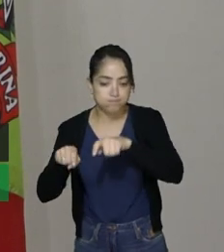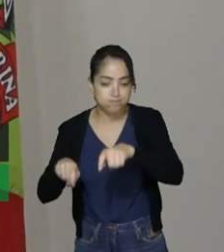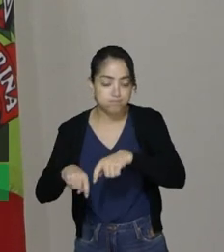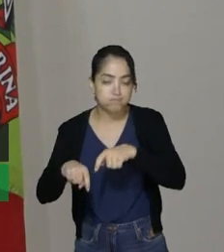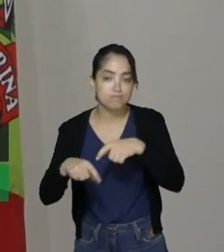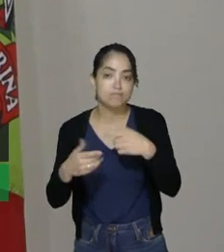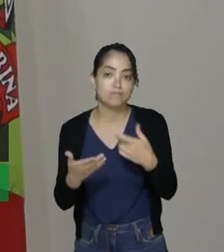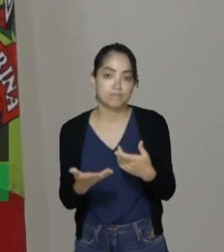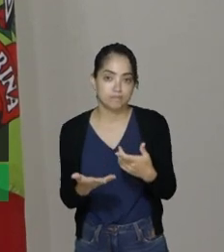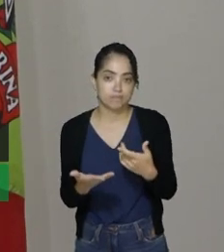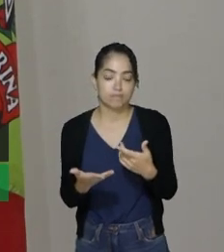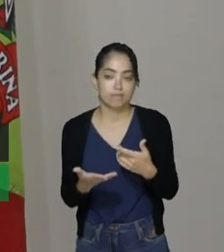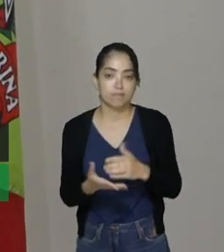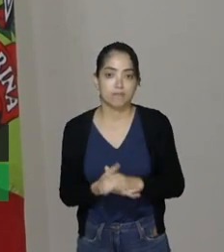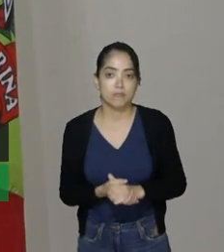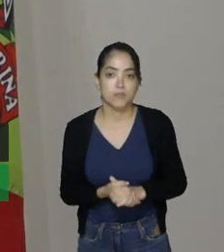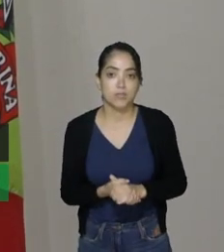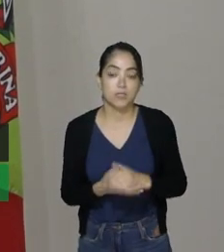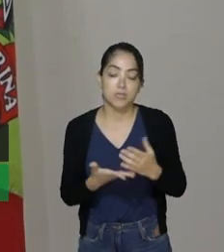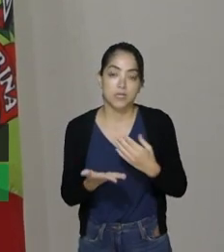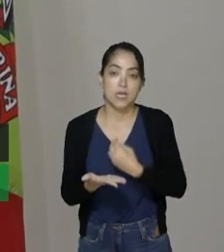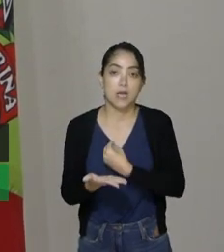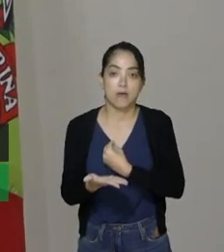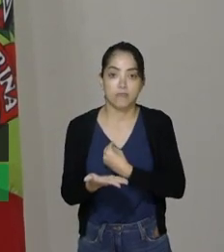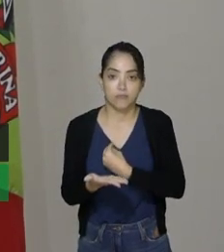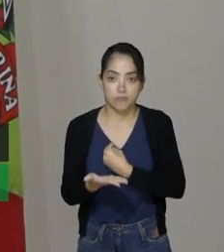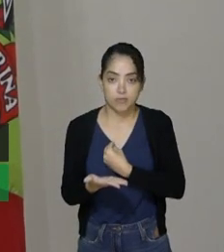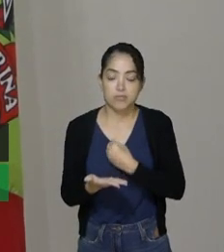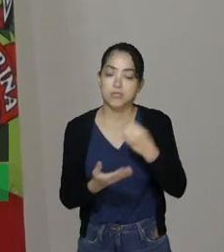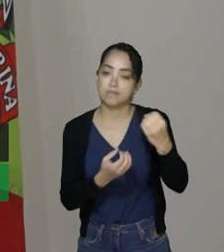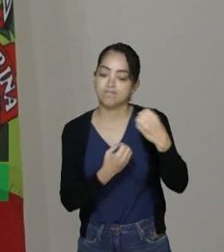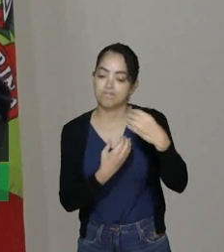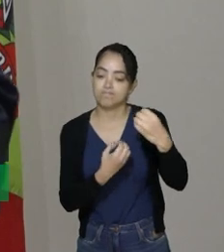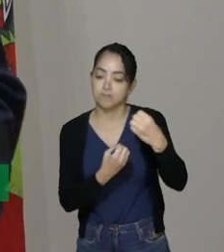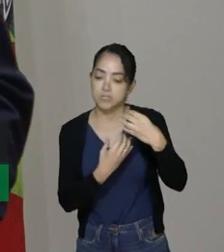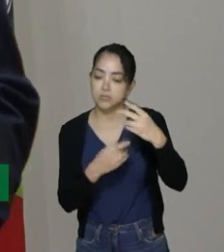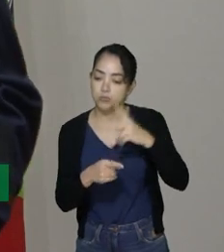e a vida me ensinou a vencer.